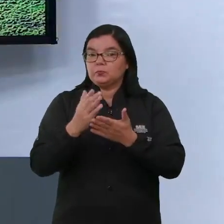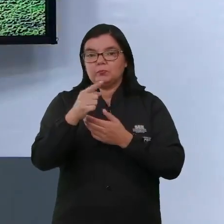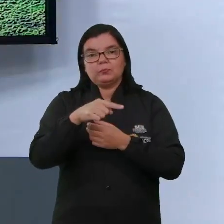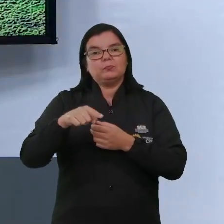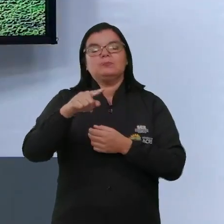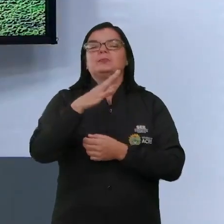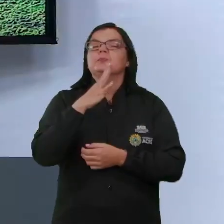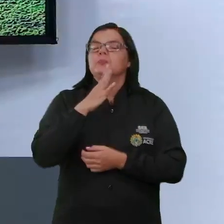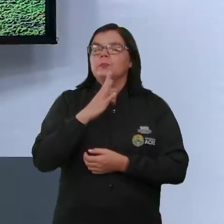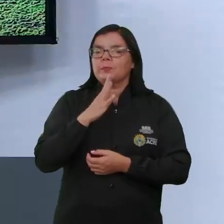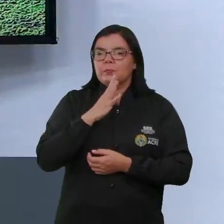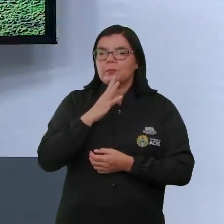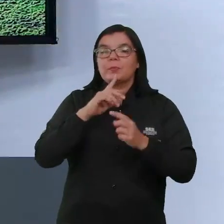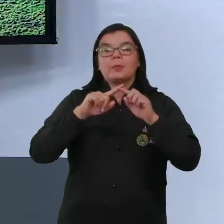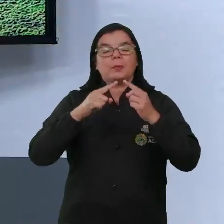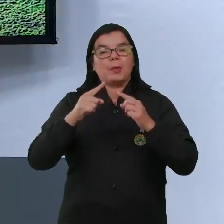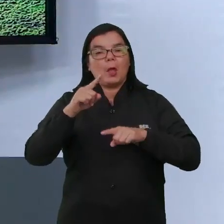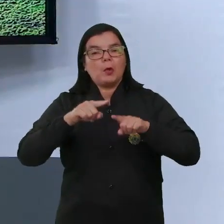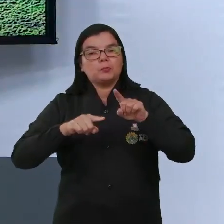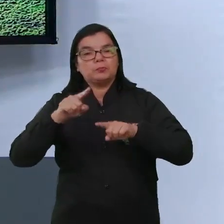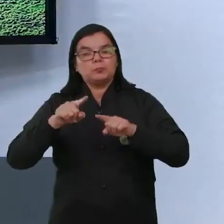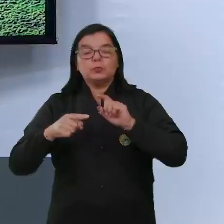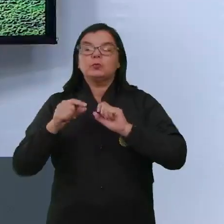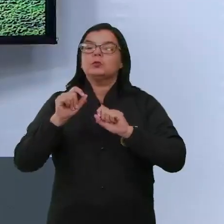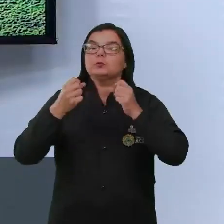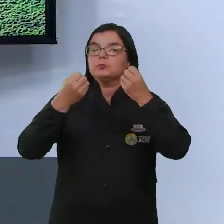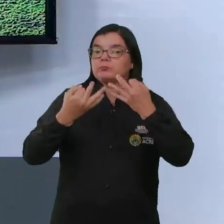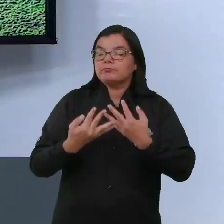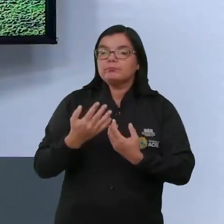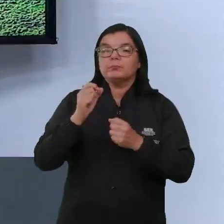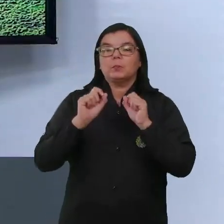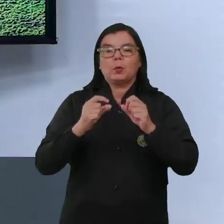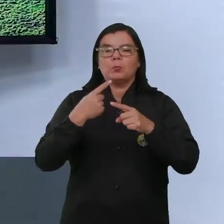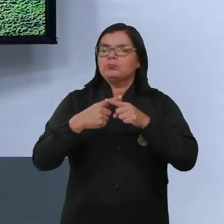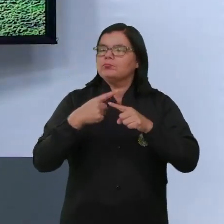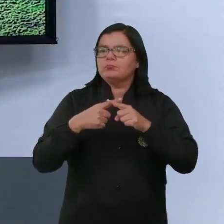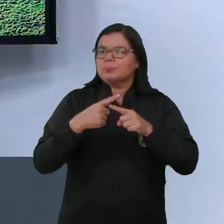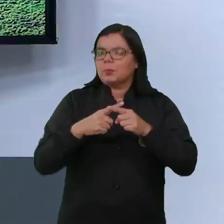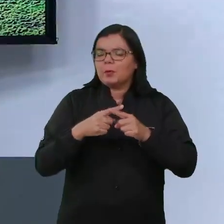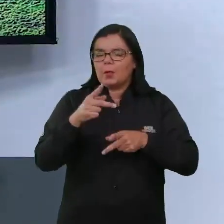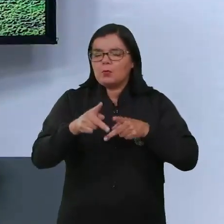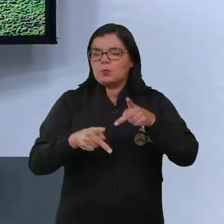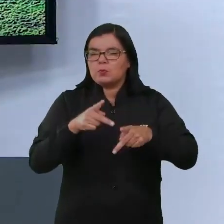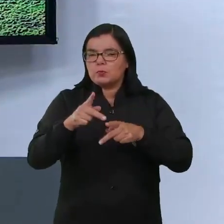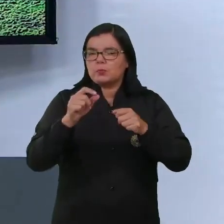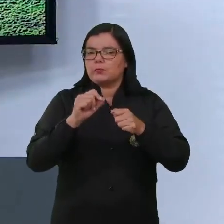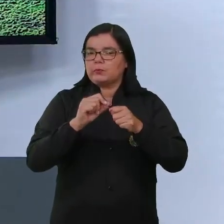devem conhecer, mas várias teorias apontam aí o porquê desses povos